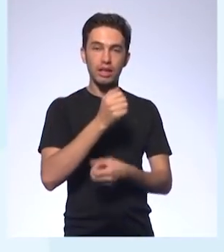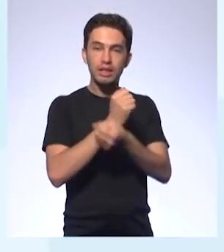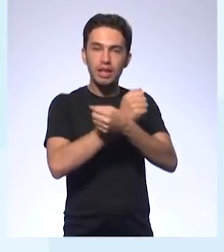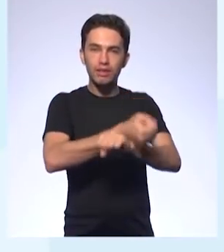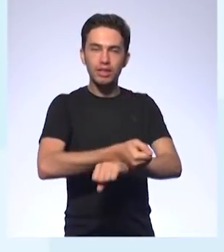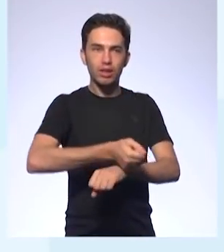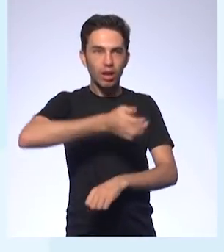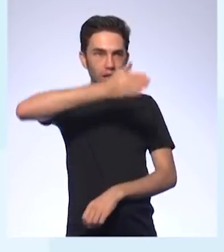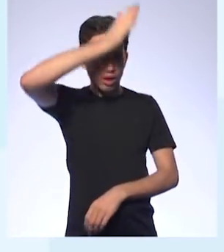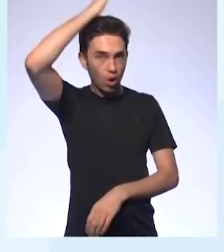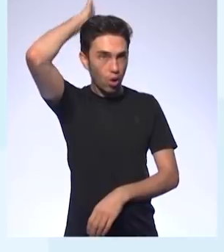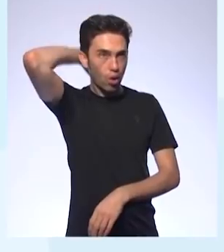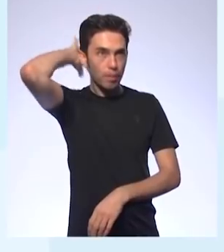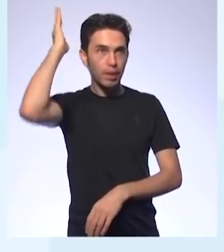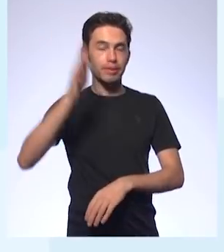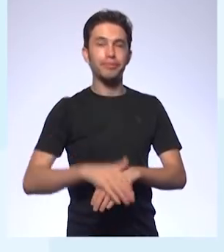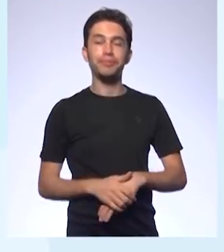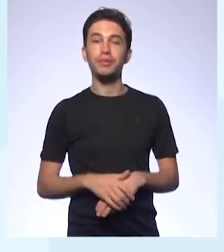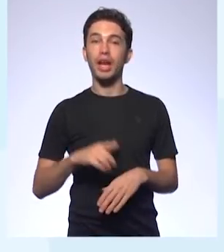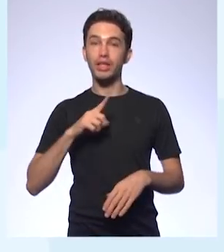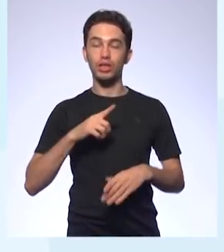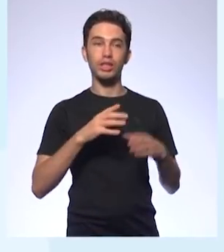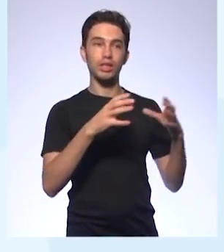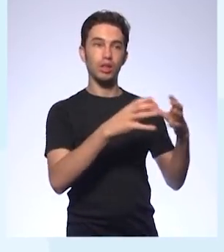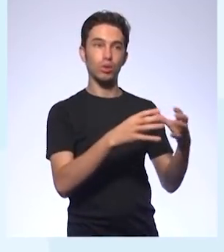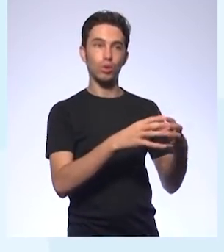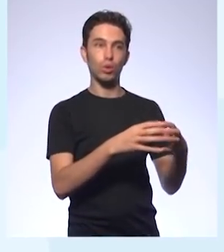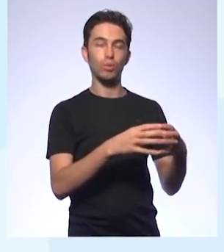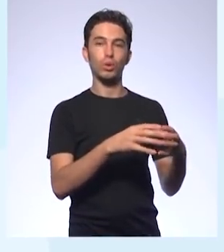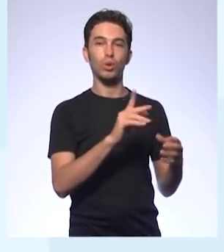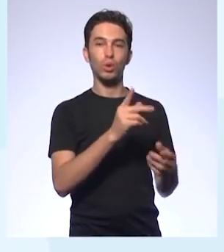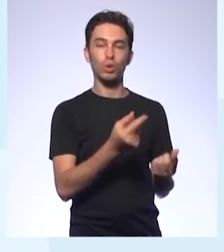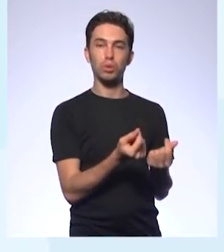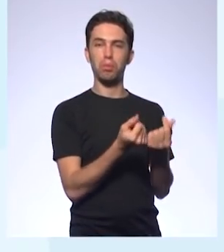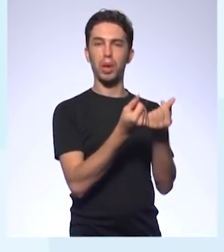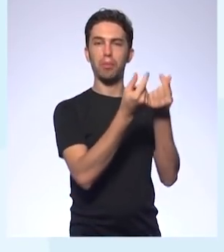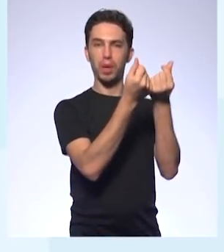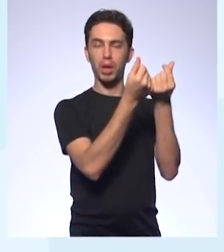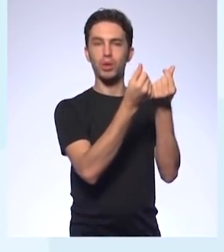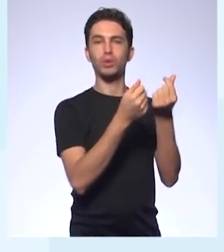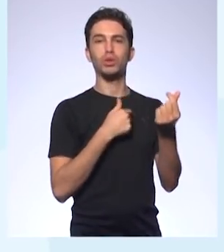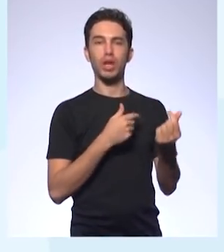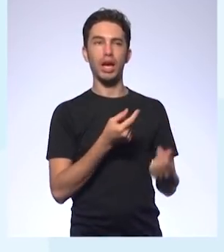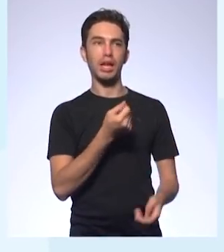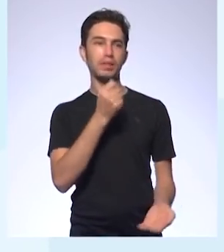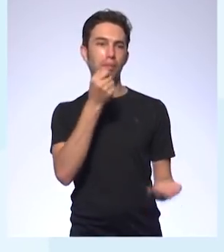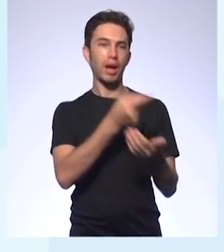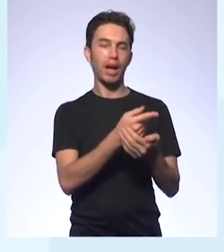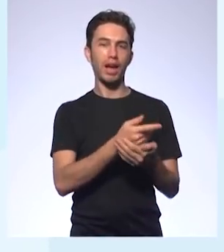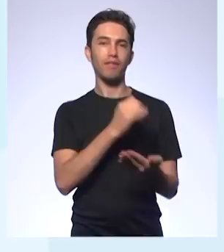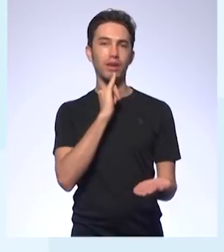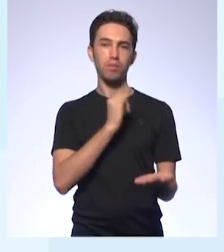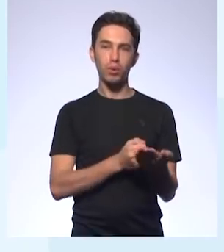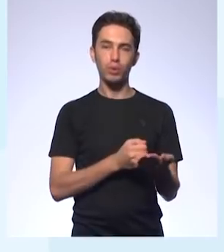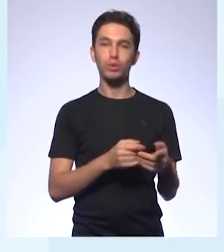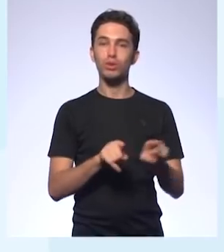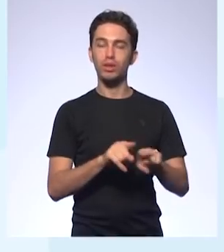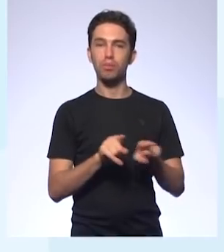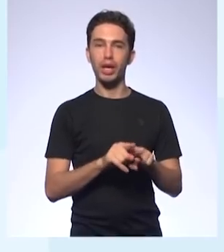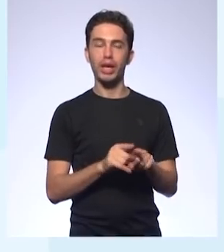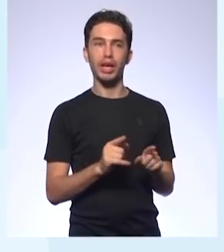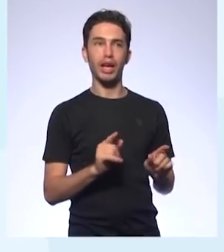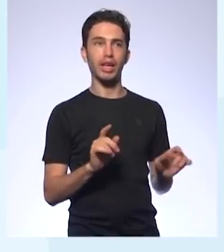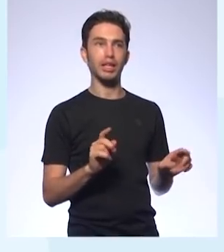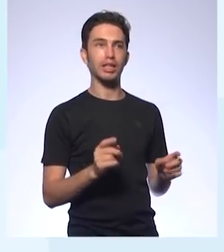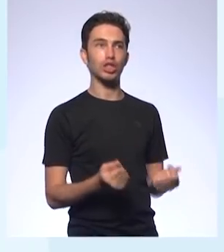Roma. Nós tínhamos aí algumas classes sociais. Tínhamos os plebeus. Quem eram os plebeus? Eles pagavam impostos, geravam riqueza. Eu acho que